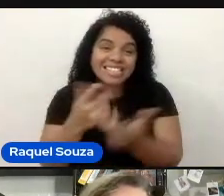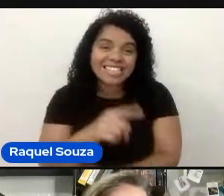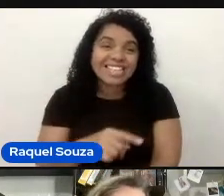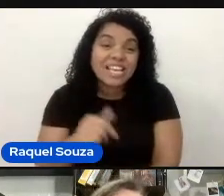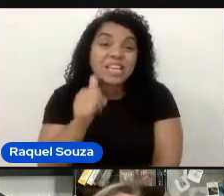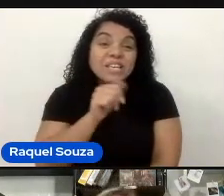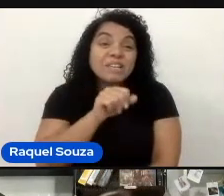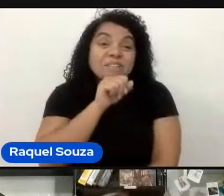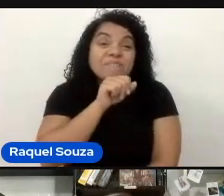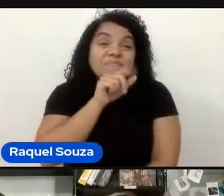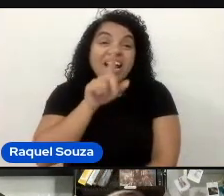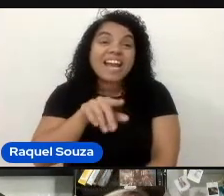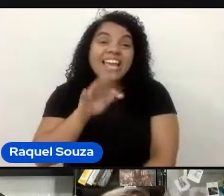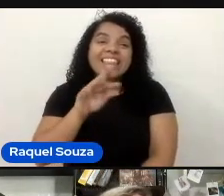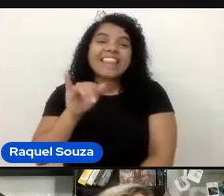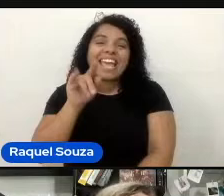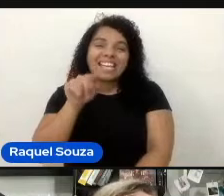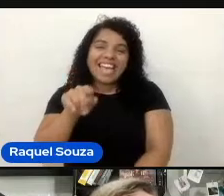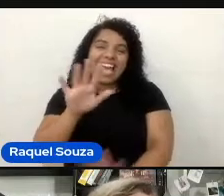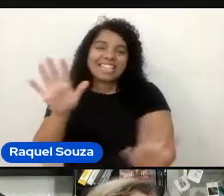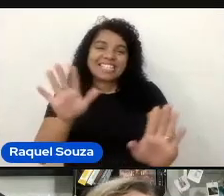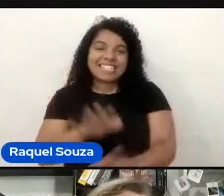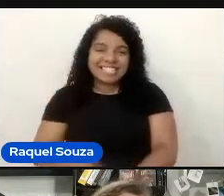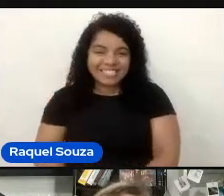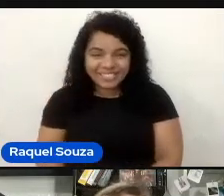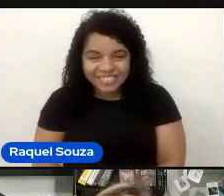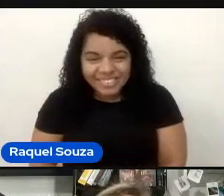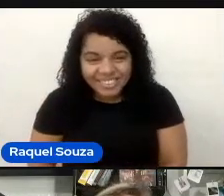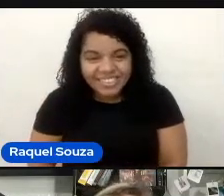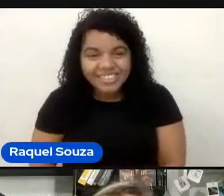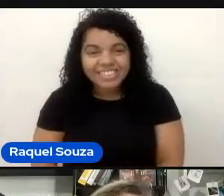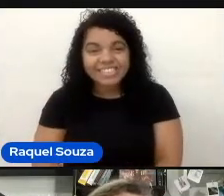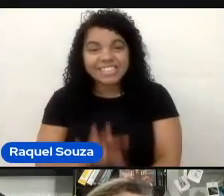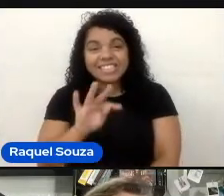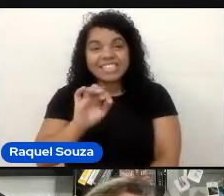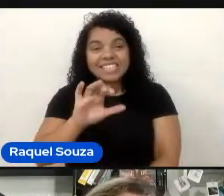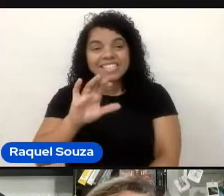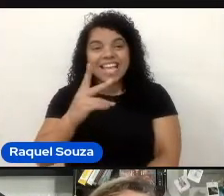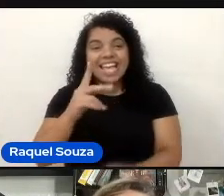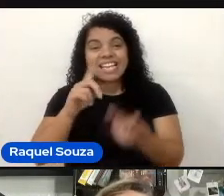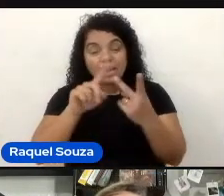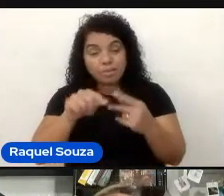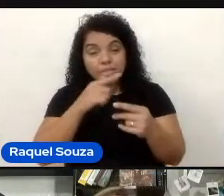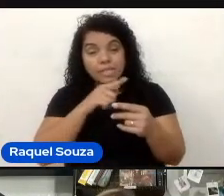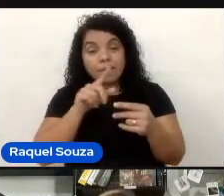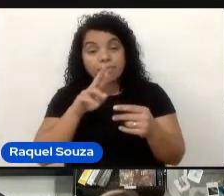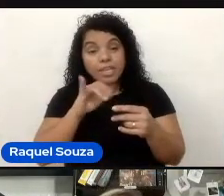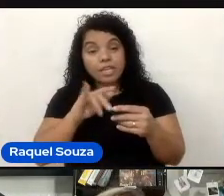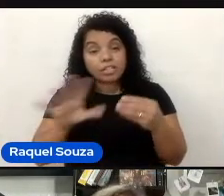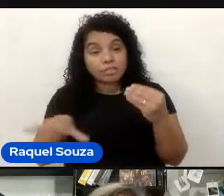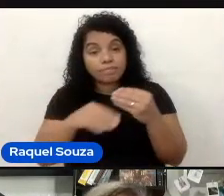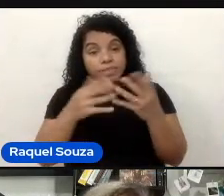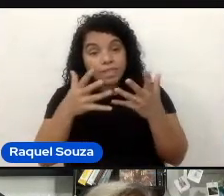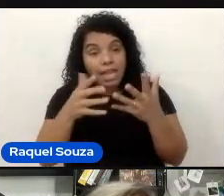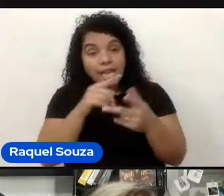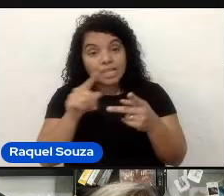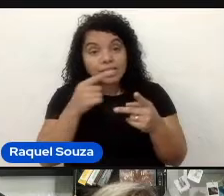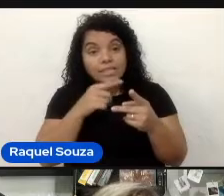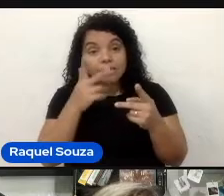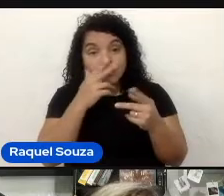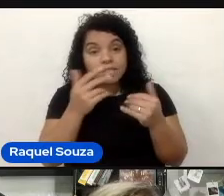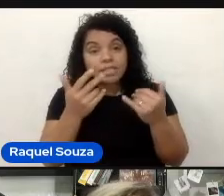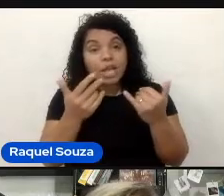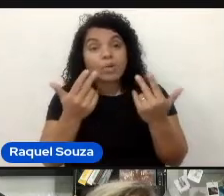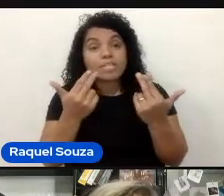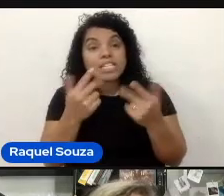Tech é assim mesmo. E aí, Regi, quer complementar alguma coisa aí sobre podemos dizer que automação e qualidade são sinônimos?